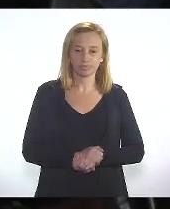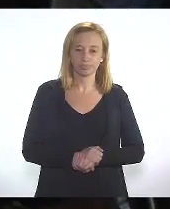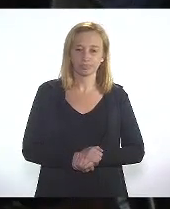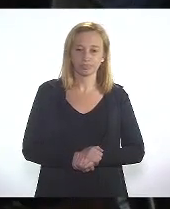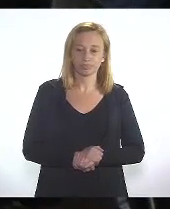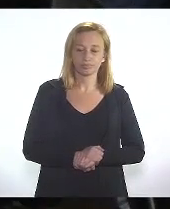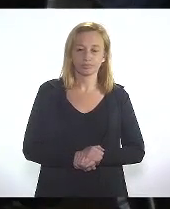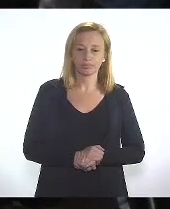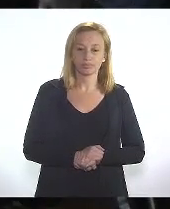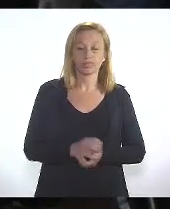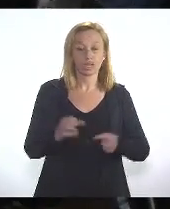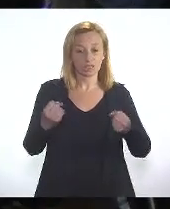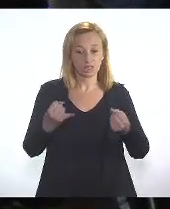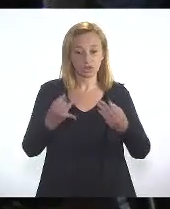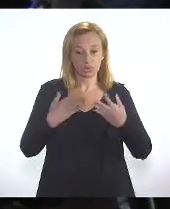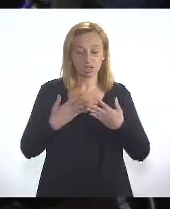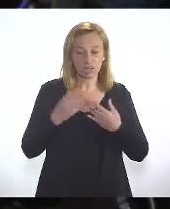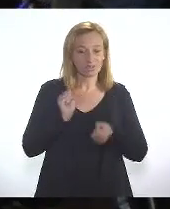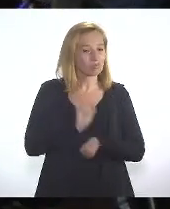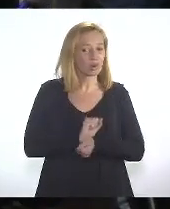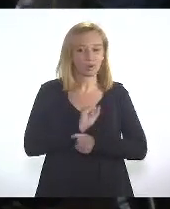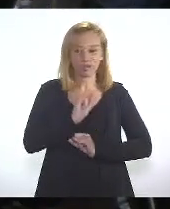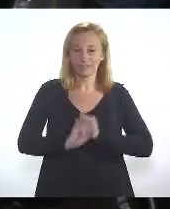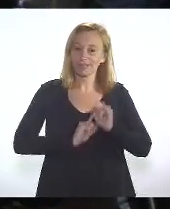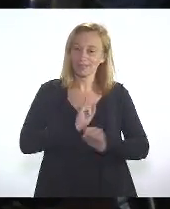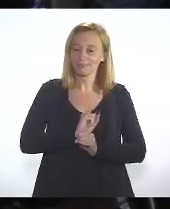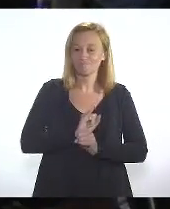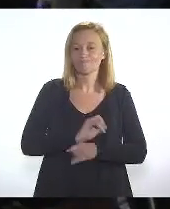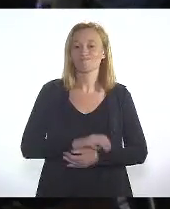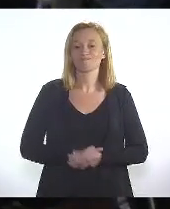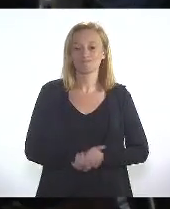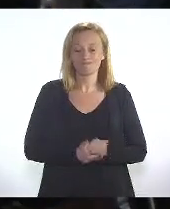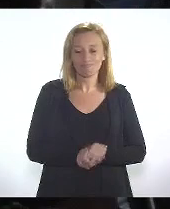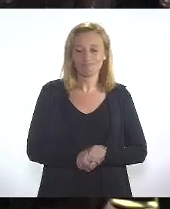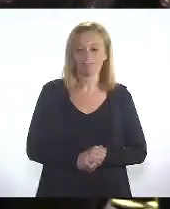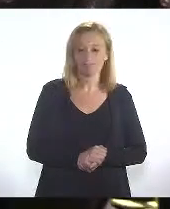Ela está explicando aqui que travou.